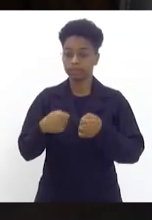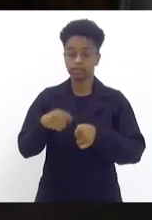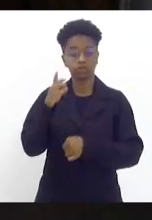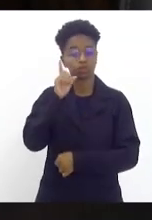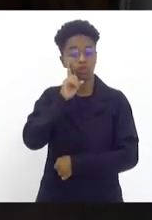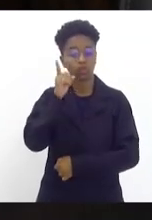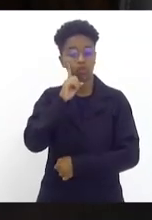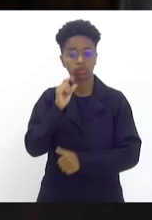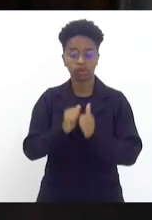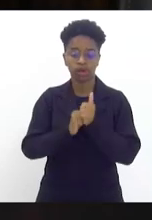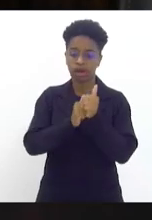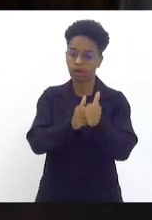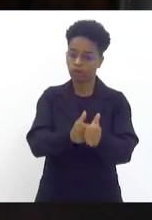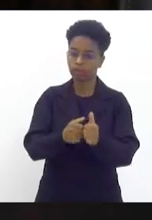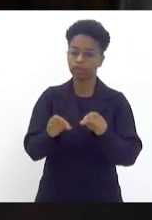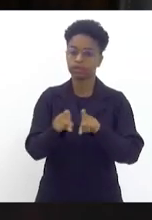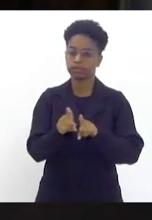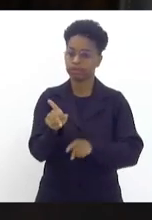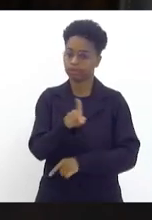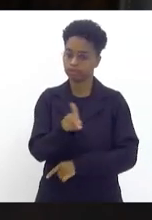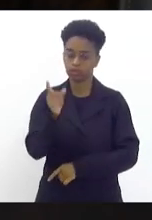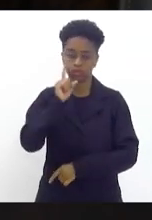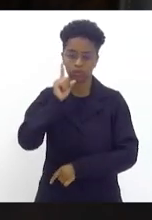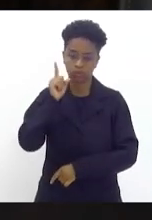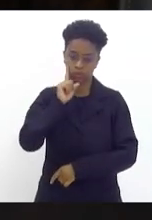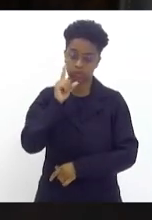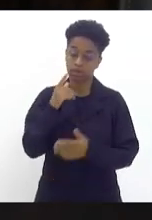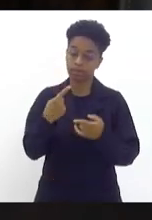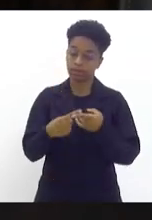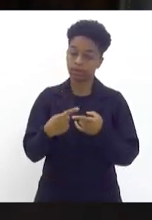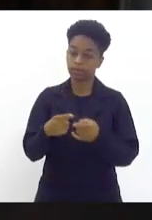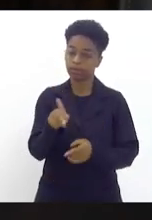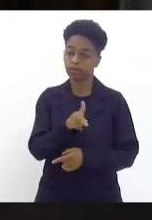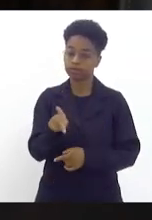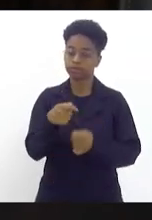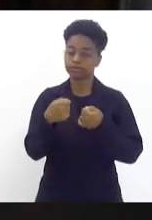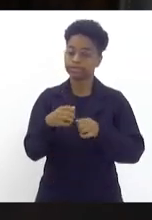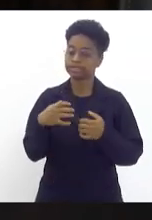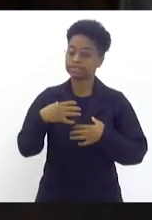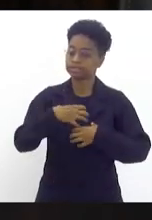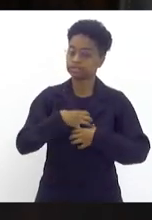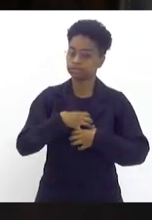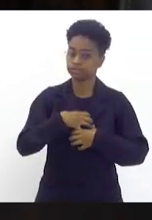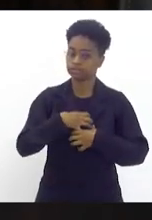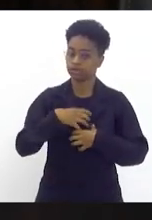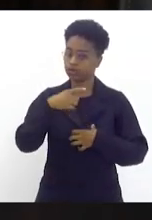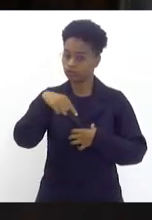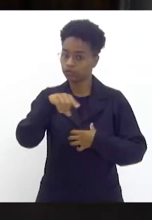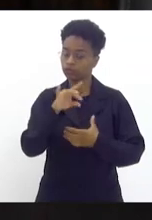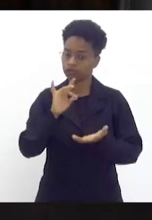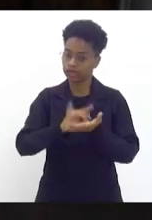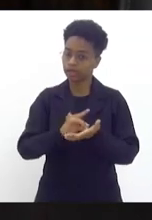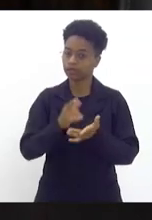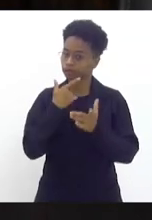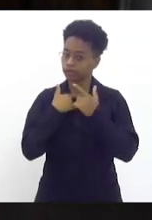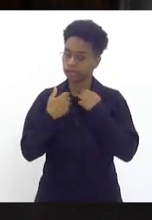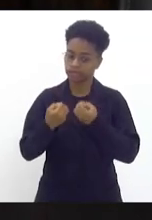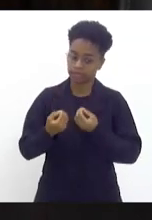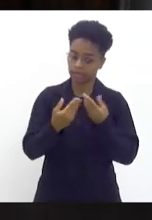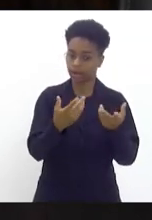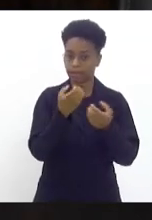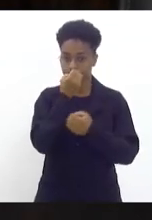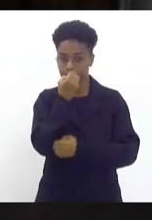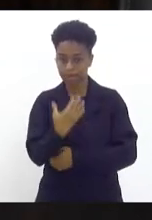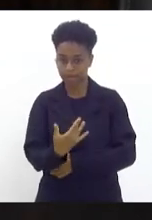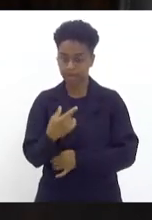esse acompanhamento do professor diário. O professor precisa sentir que você realmente quer o bem dele, que você está